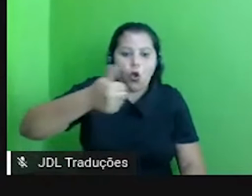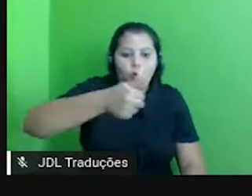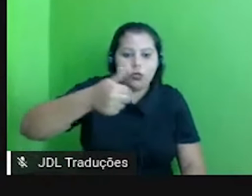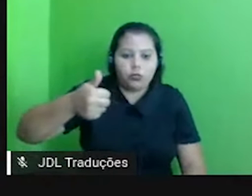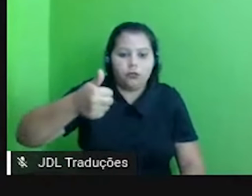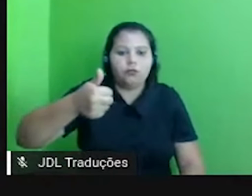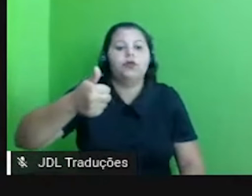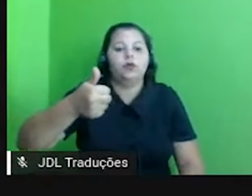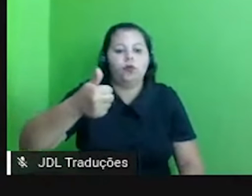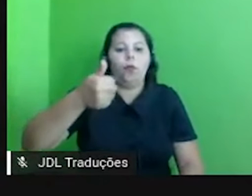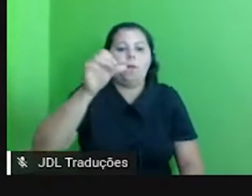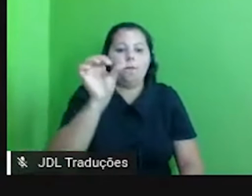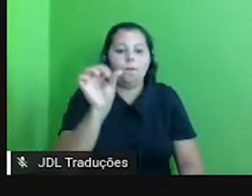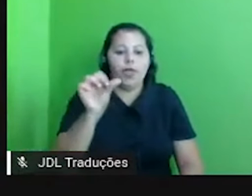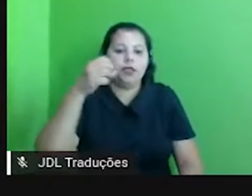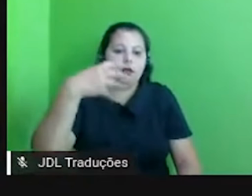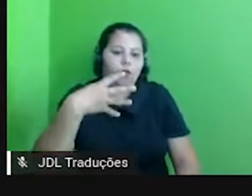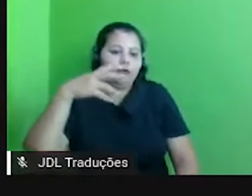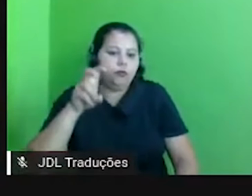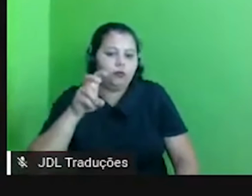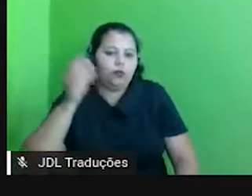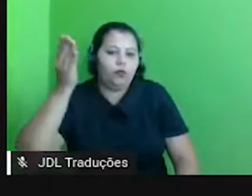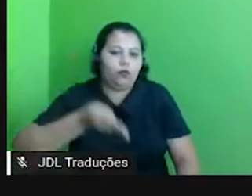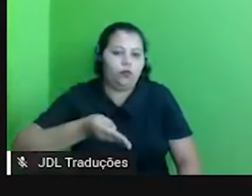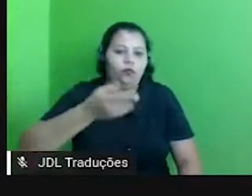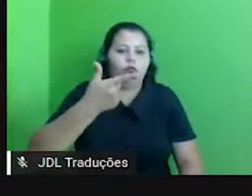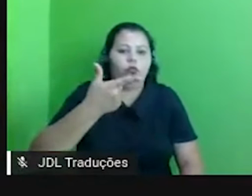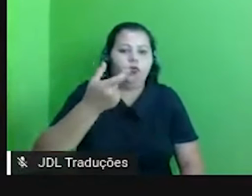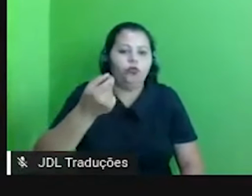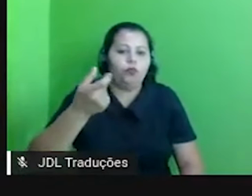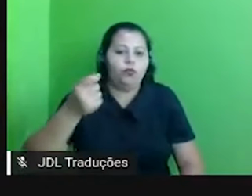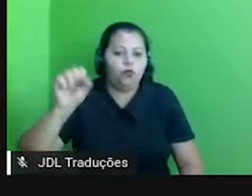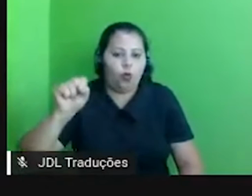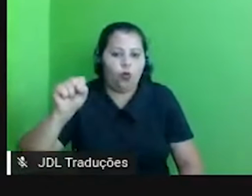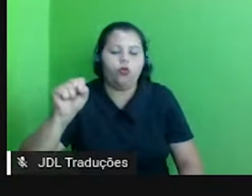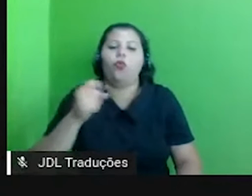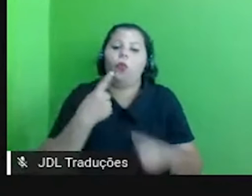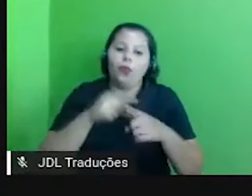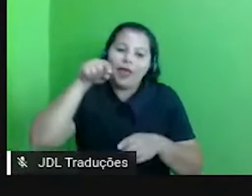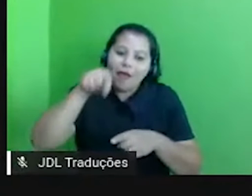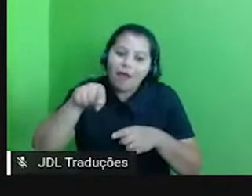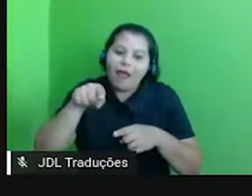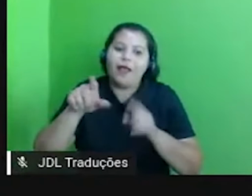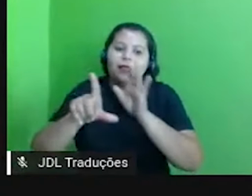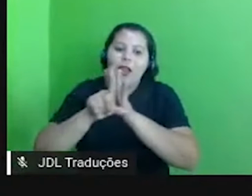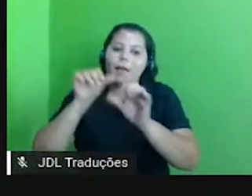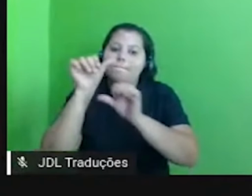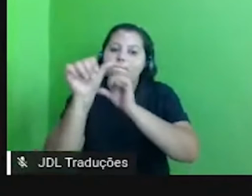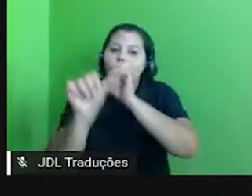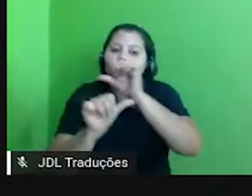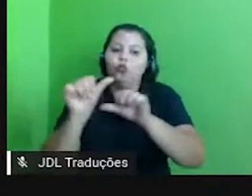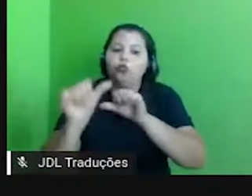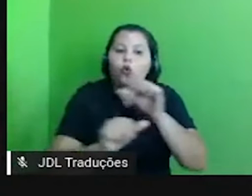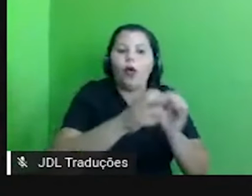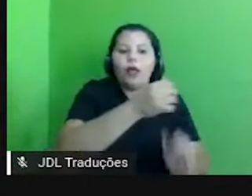11645/2008 porque essa lei 11 mil 645 modificou a lei 10639